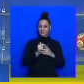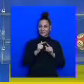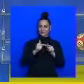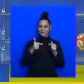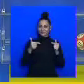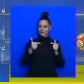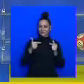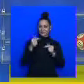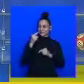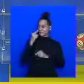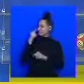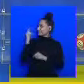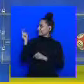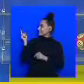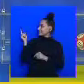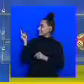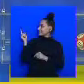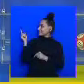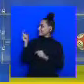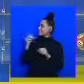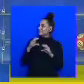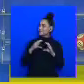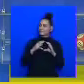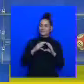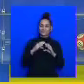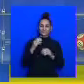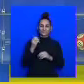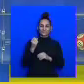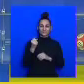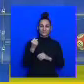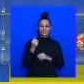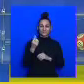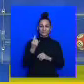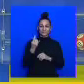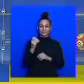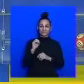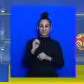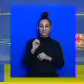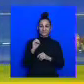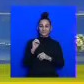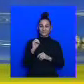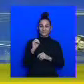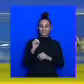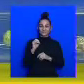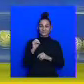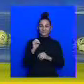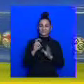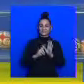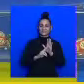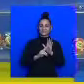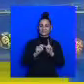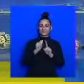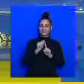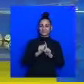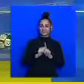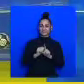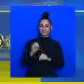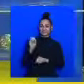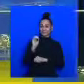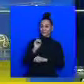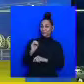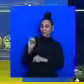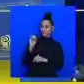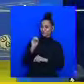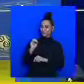sorte. Bola branca, número 10. Branca, 10, correspondente ao mês de